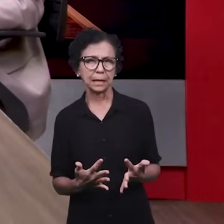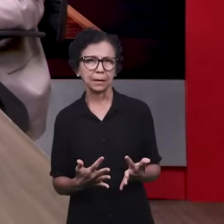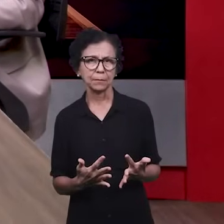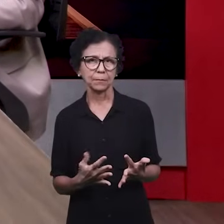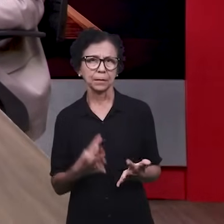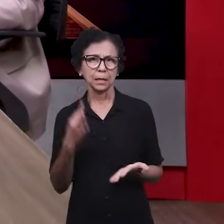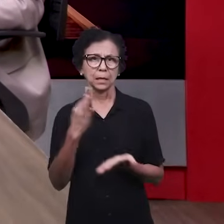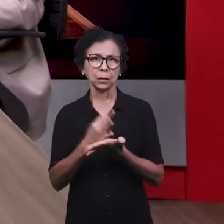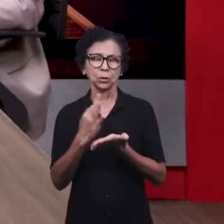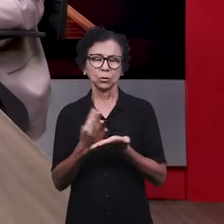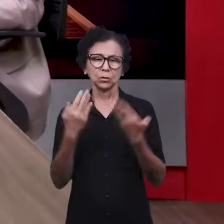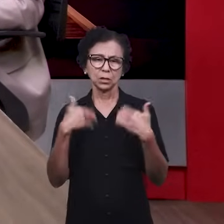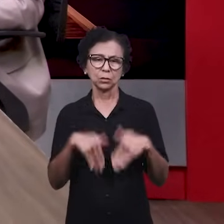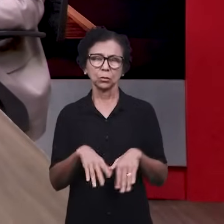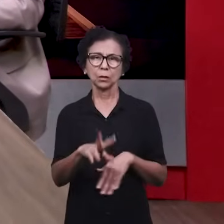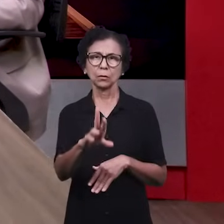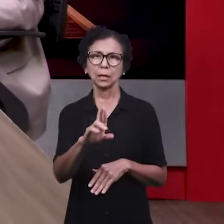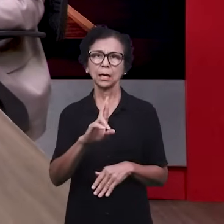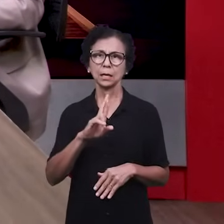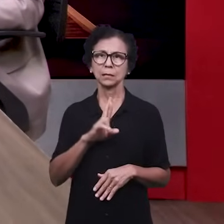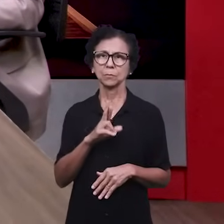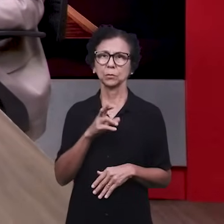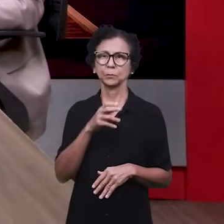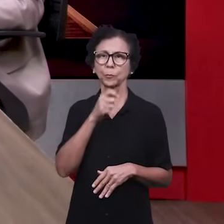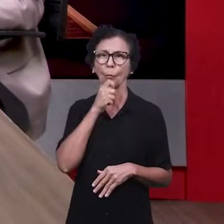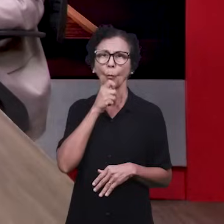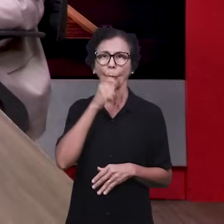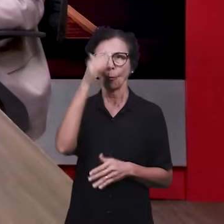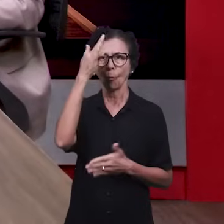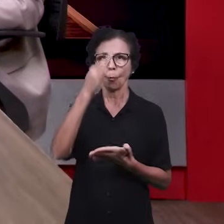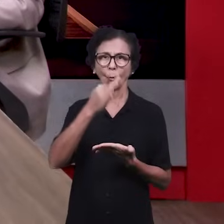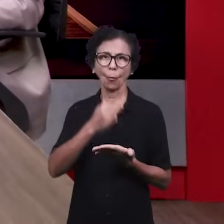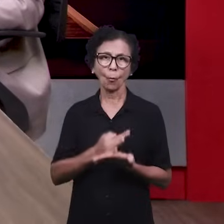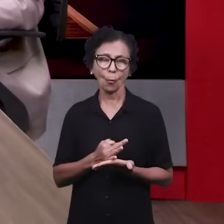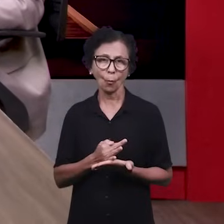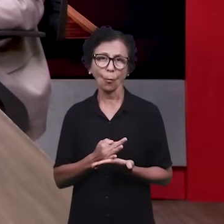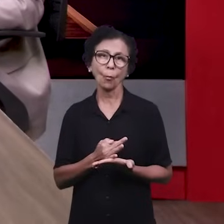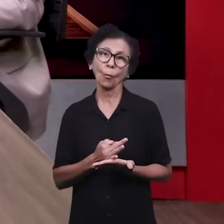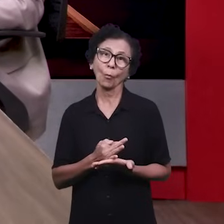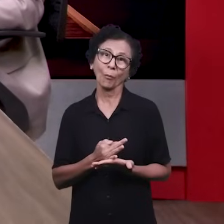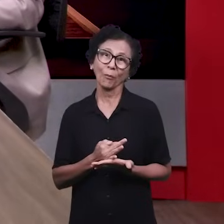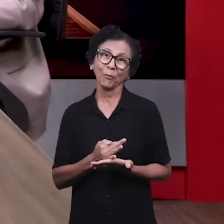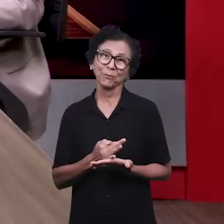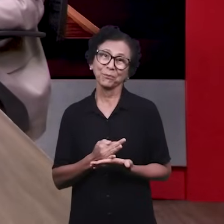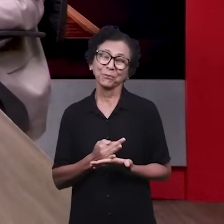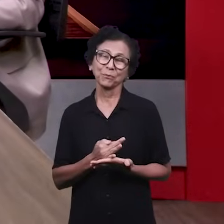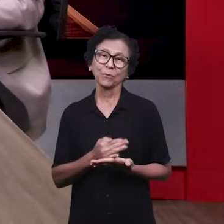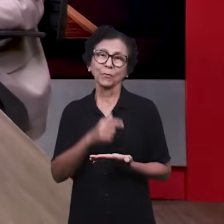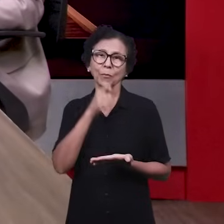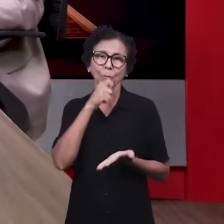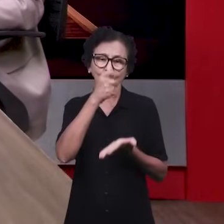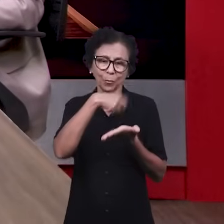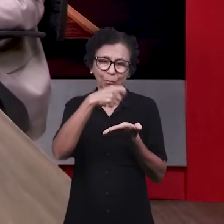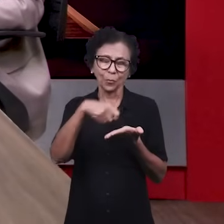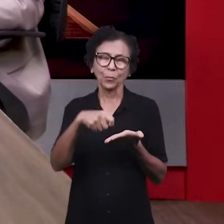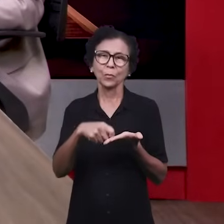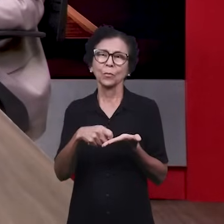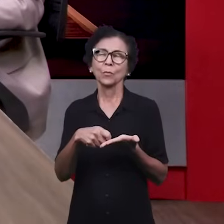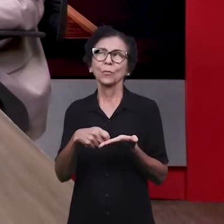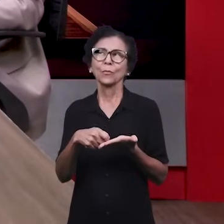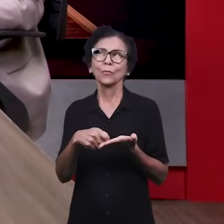a teologia natural responde. Sem fé e sem escrituras, você consegue entender pela natureza que Deus existe. Só